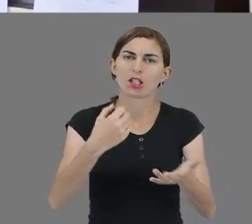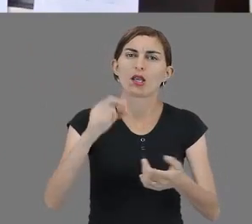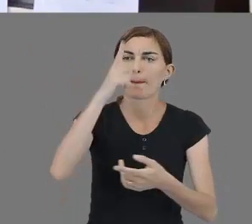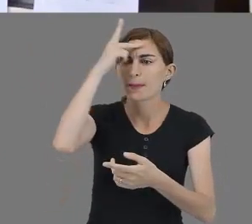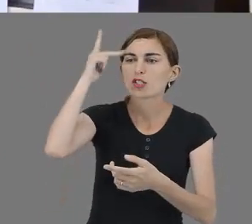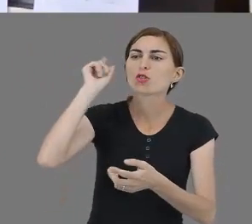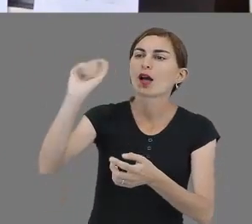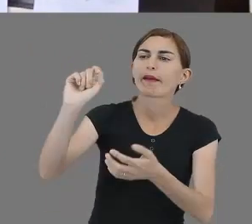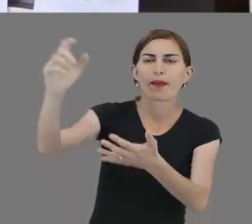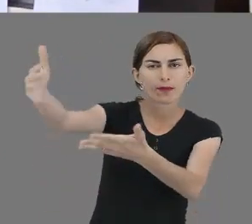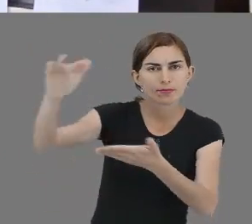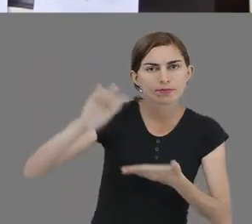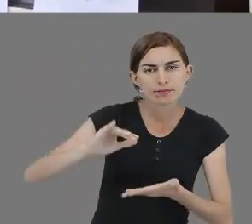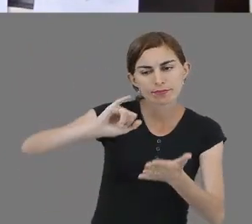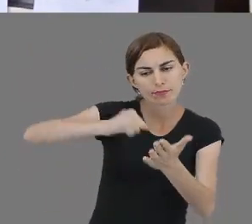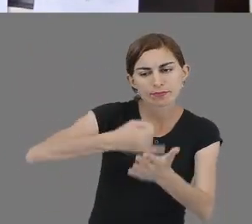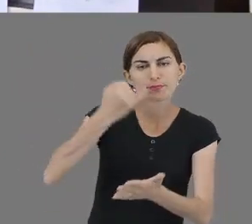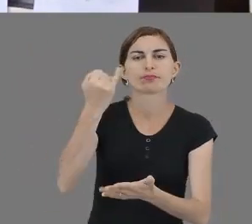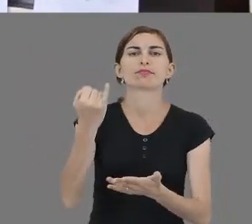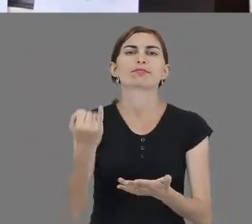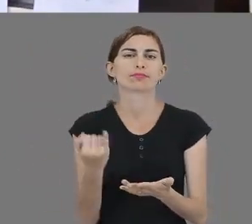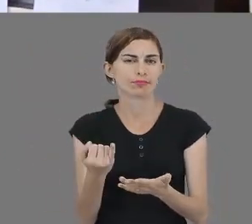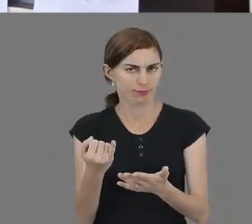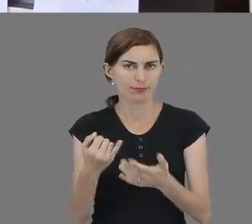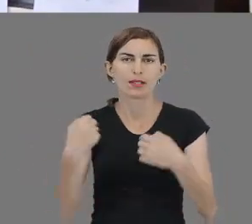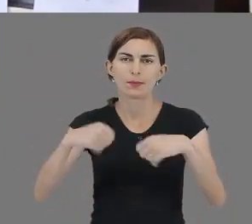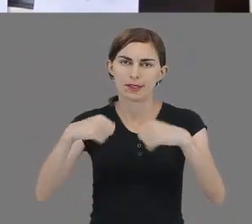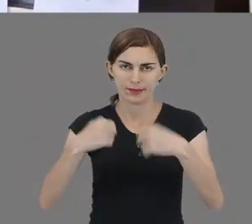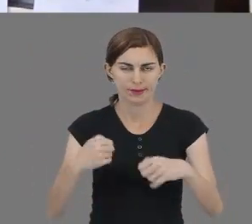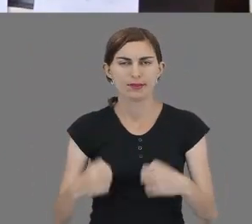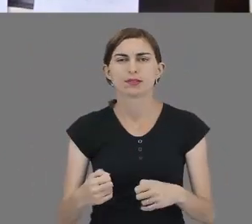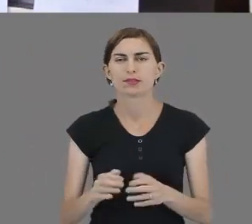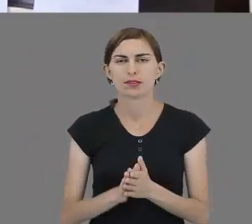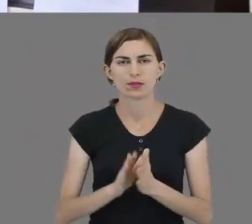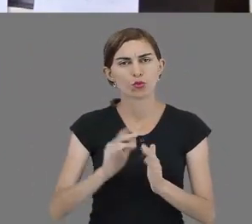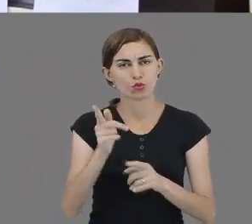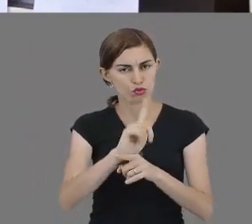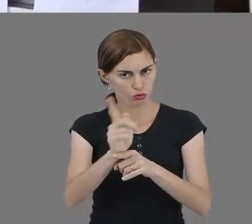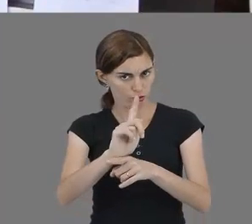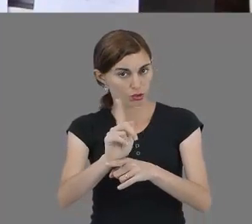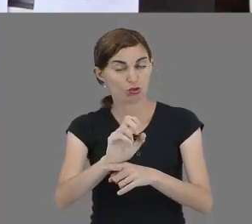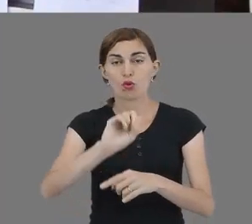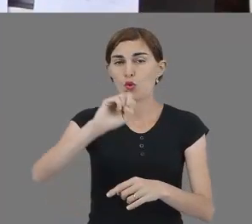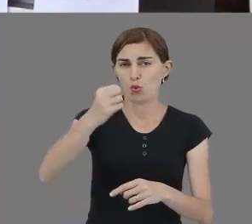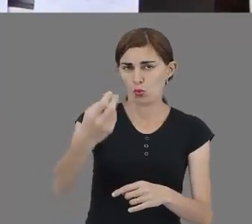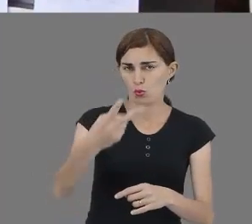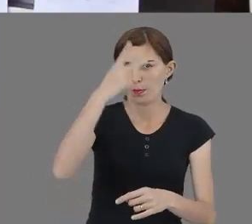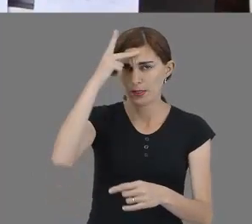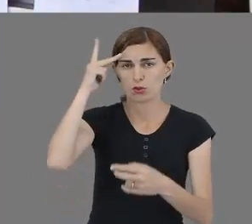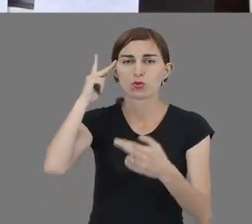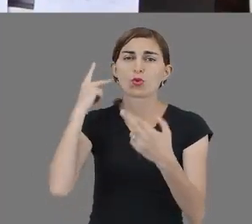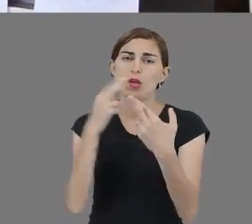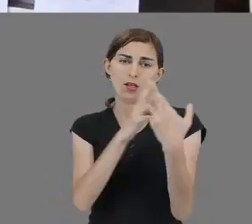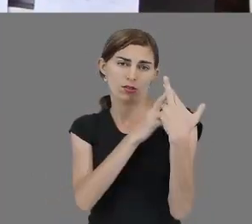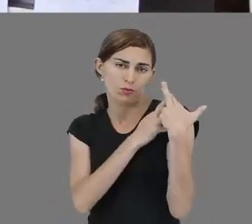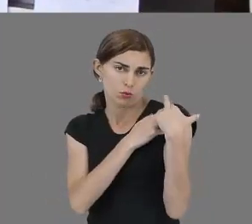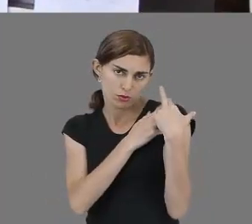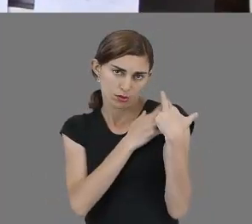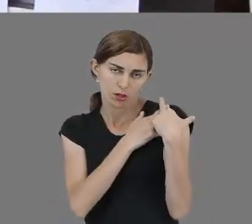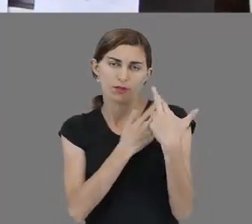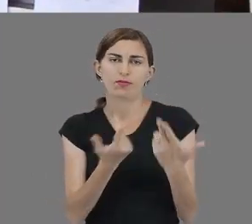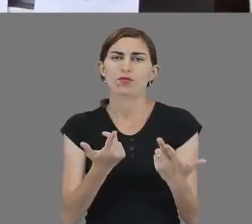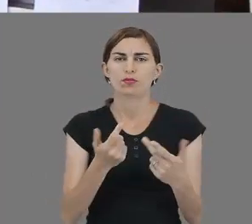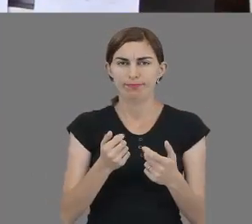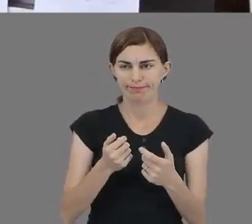quem recebeu, no caso, para ser feito o recebimento, o gestor ou alguém designado por ele para